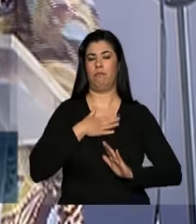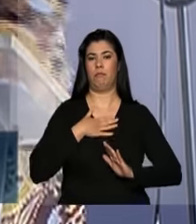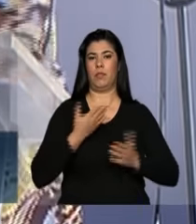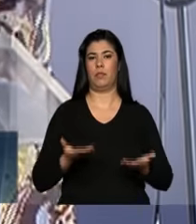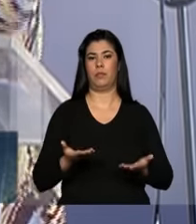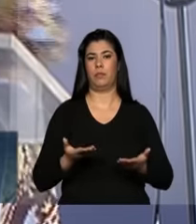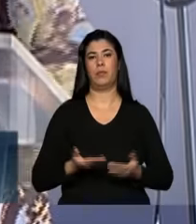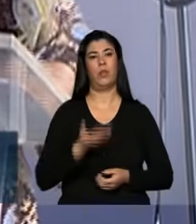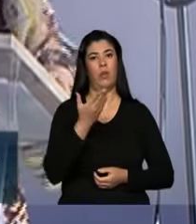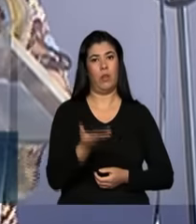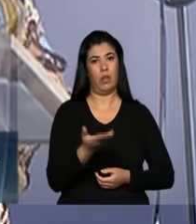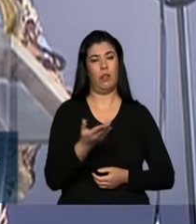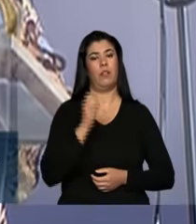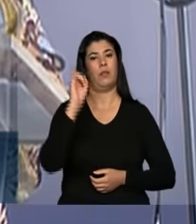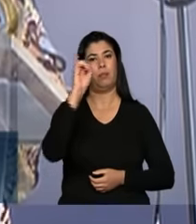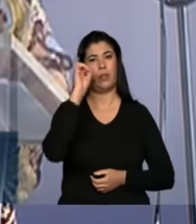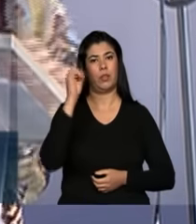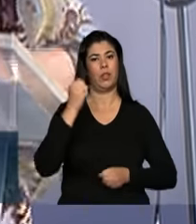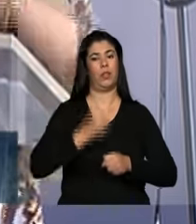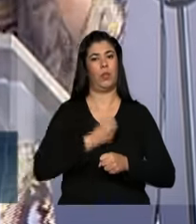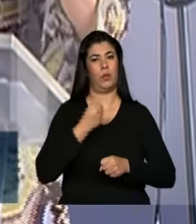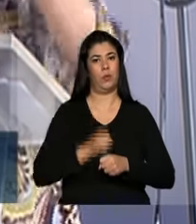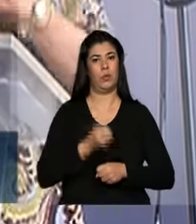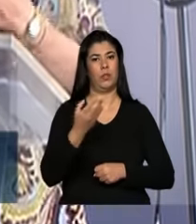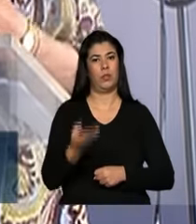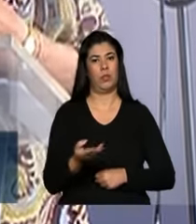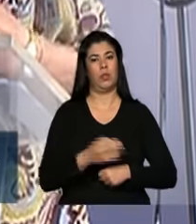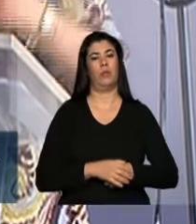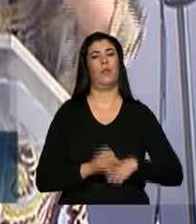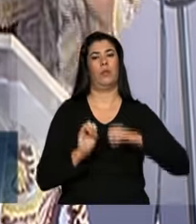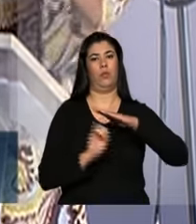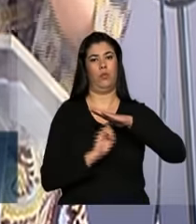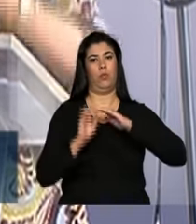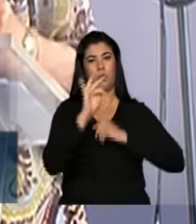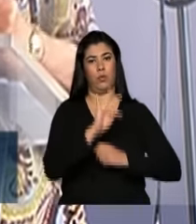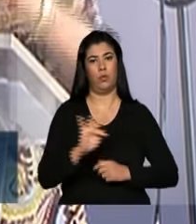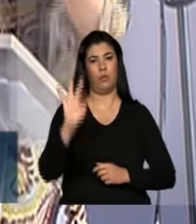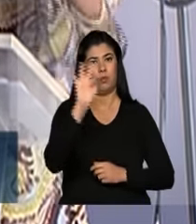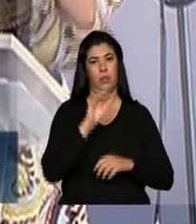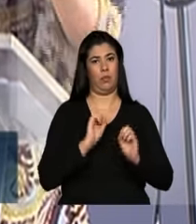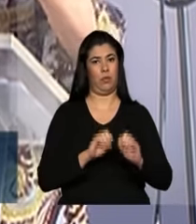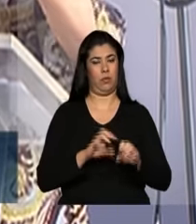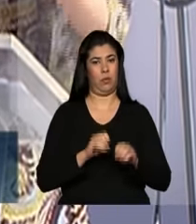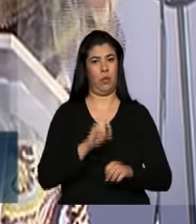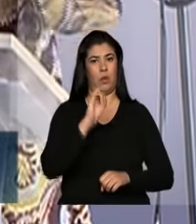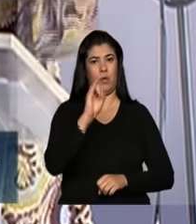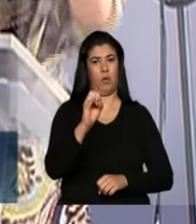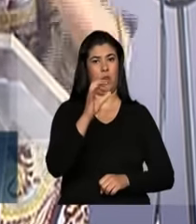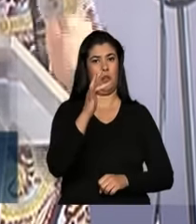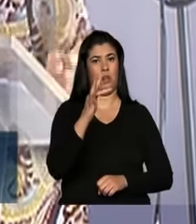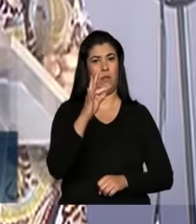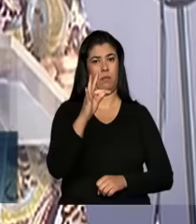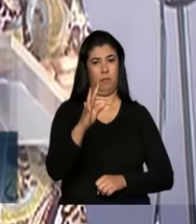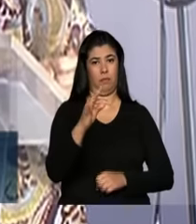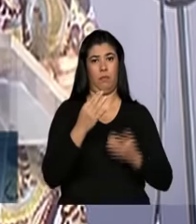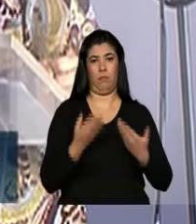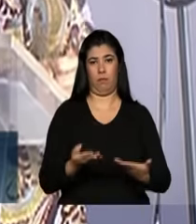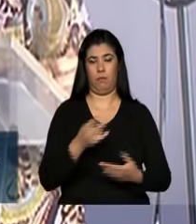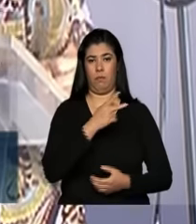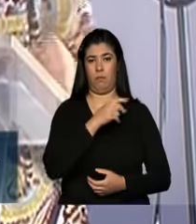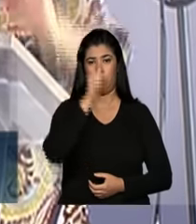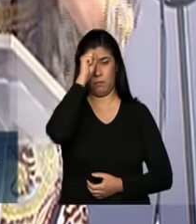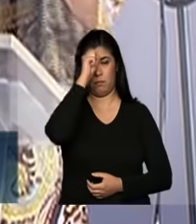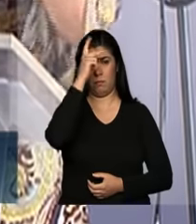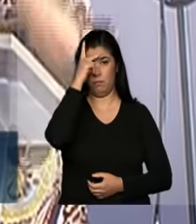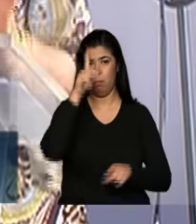Então, o IFET é importante por isso. Agora, algo que o prefeito e o governador